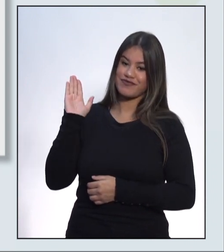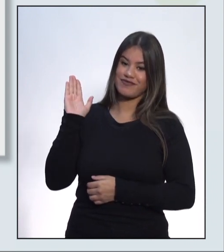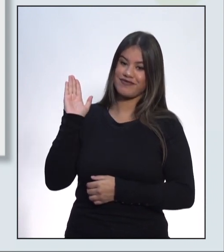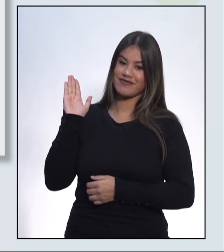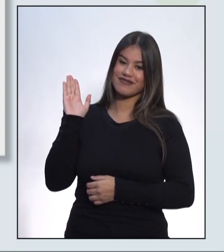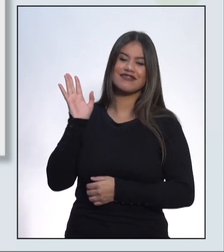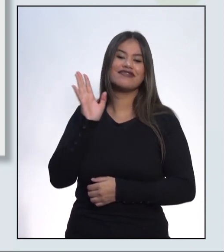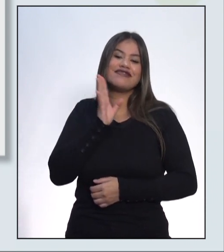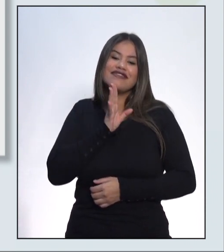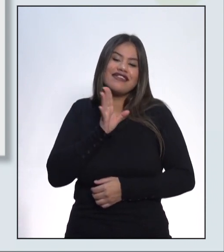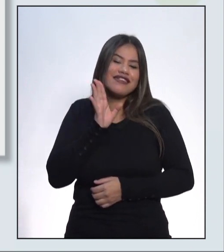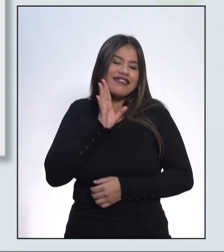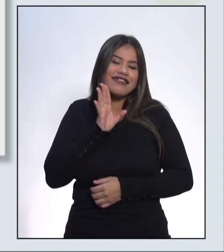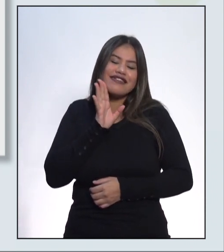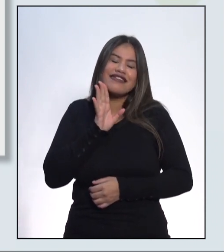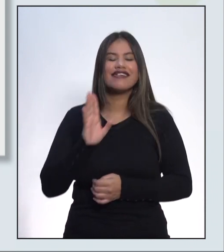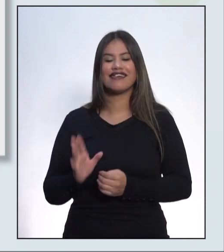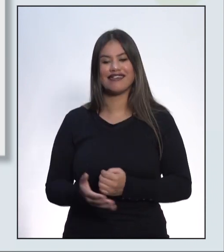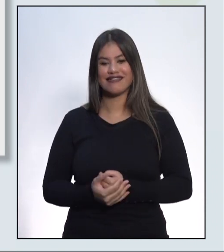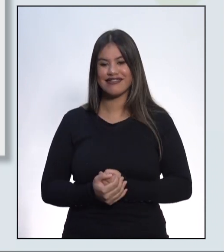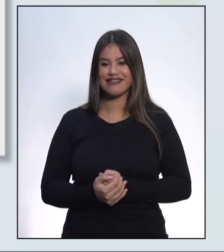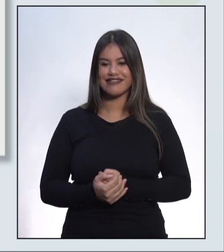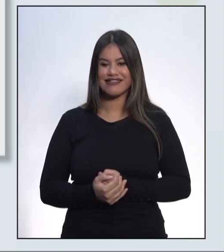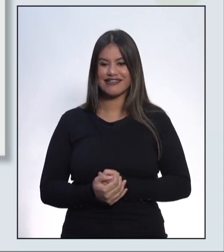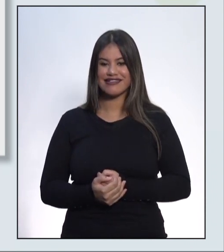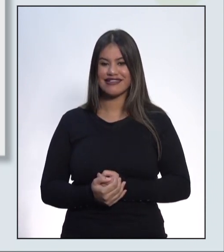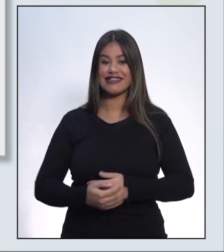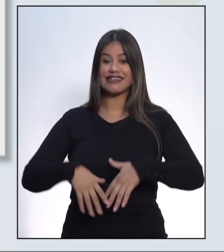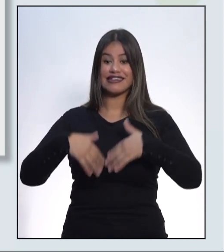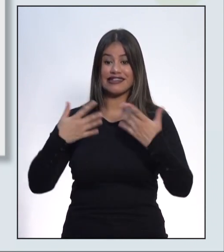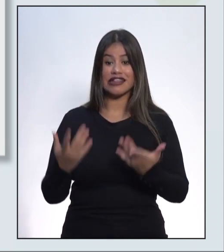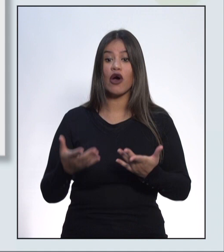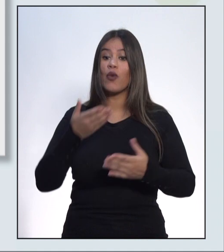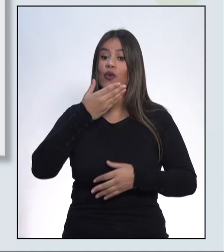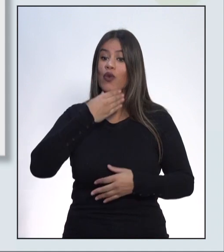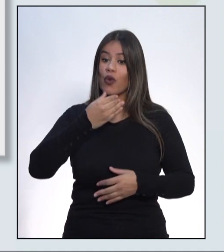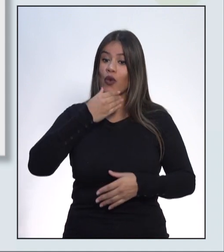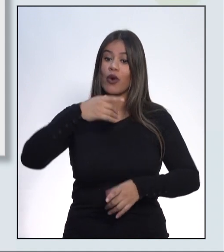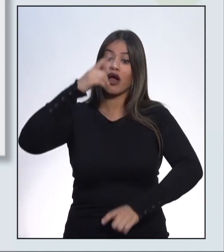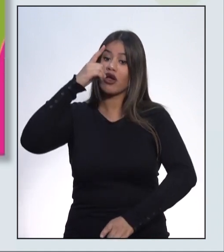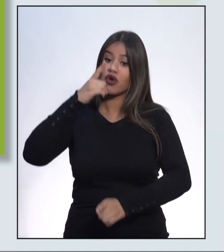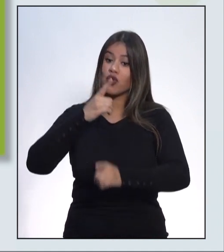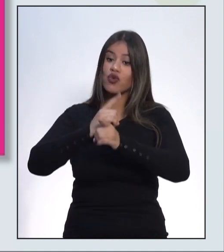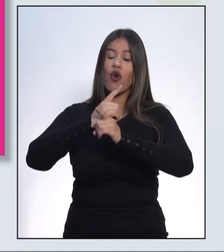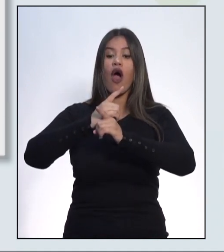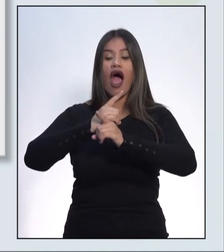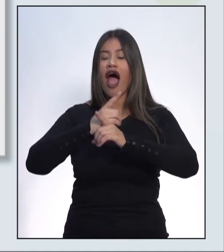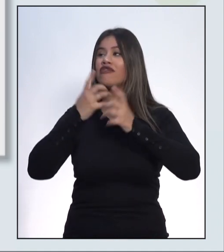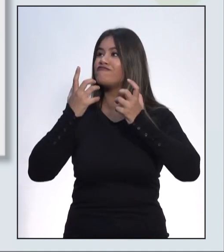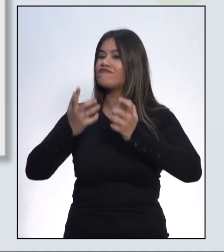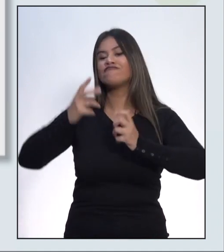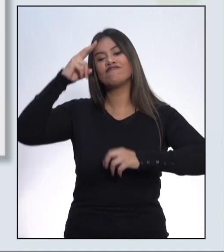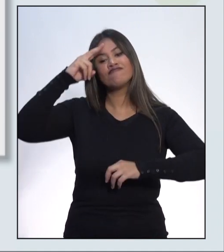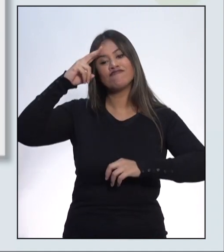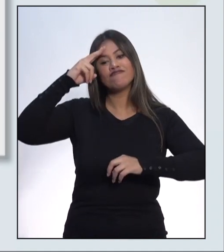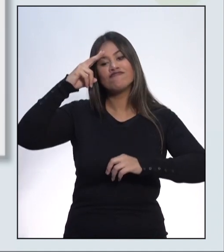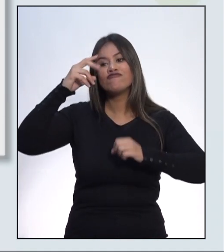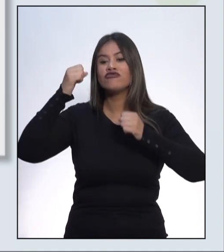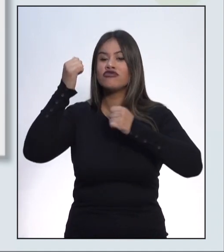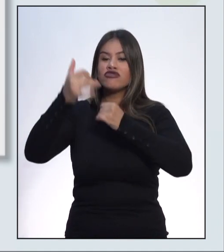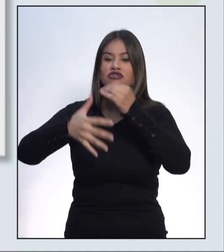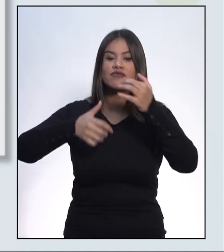Que legal. Então, o jeito que ele encontrou de contar essa história foi por meio